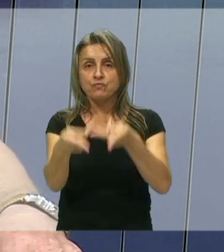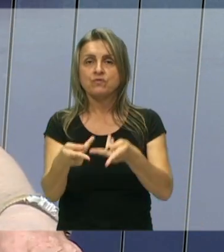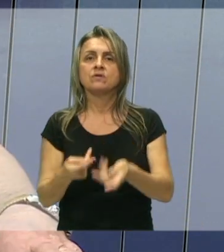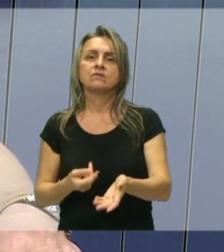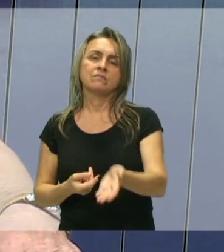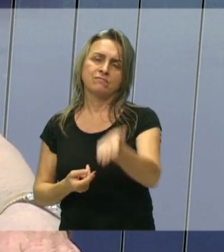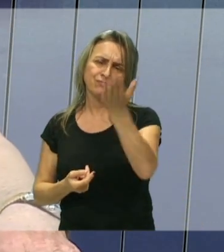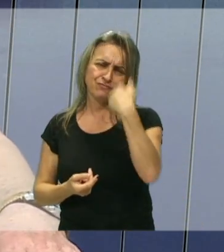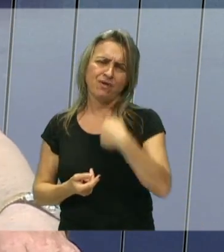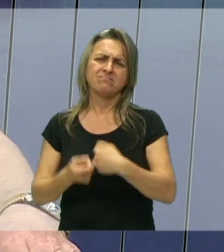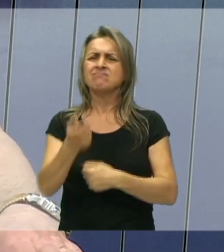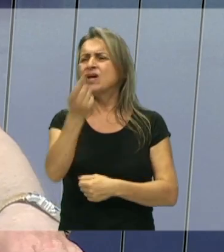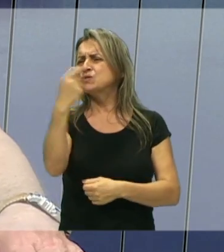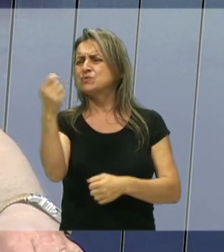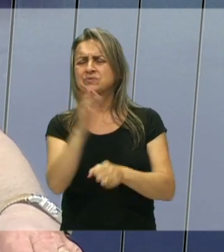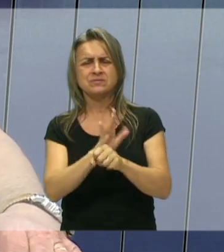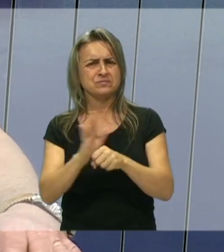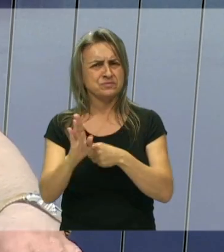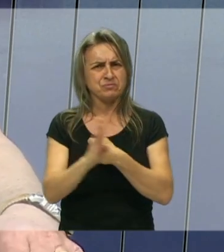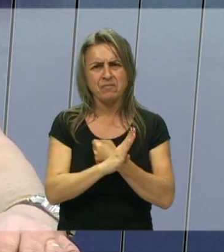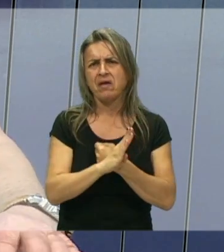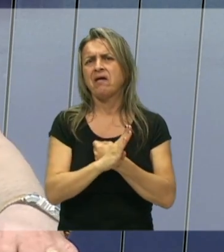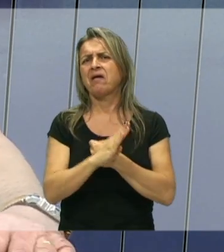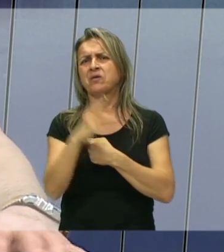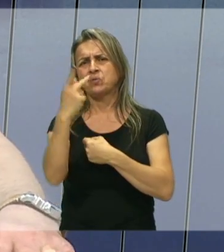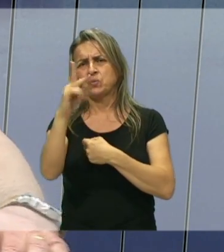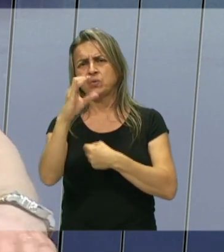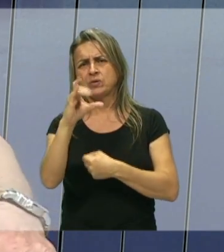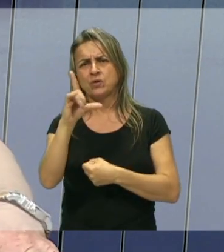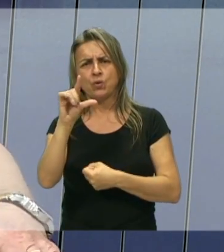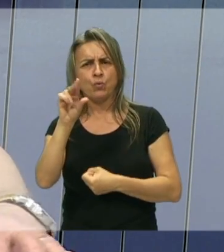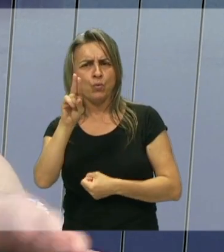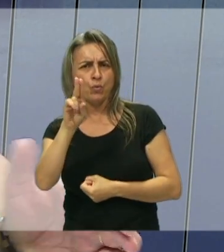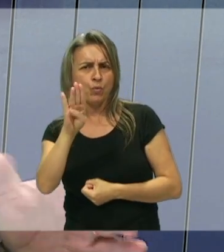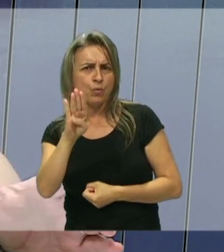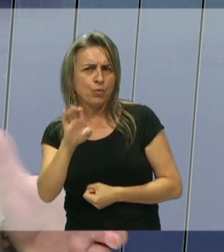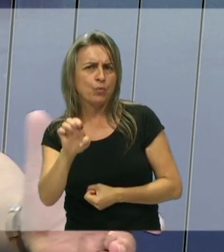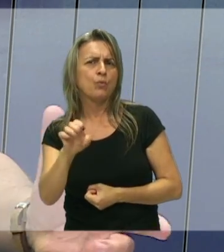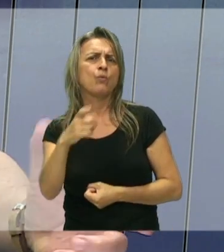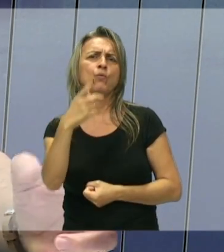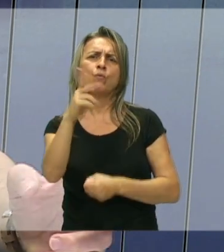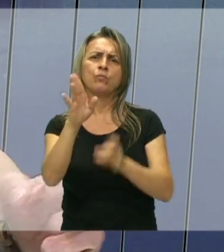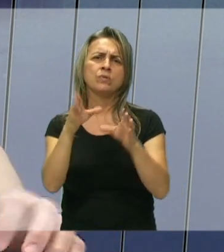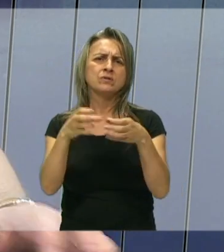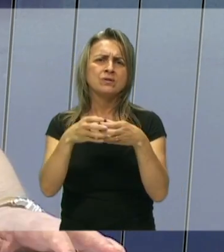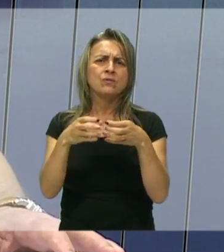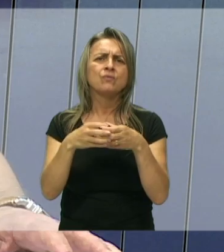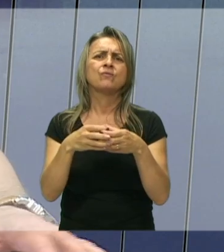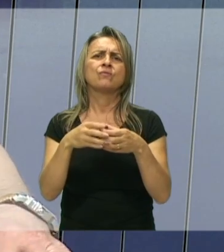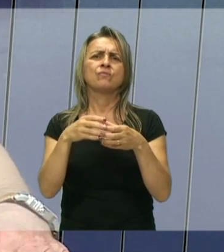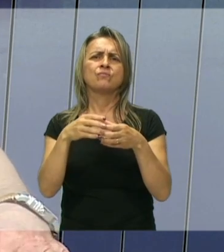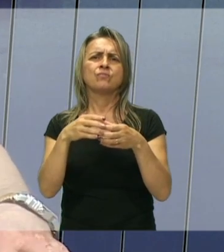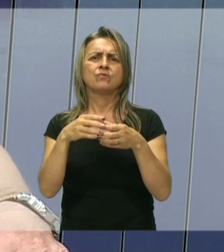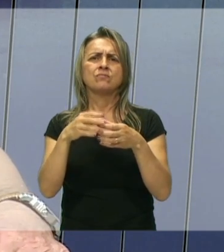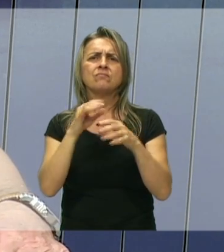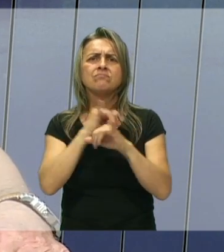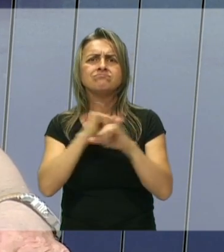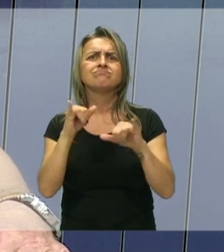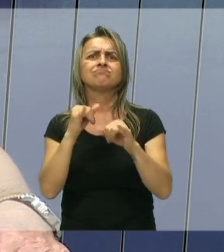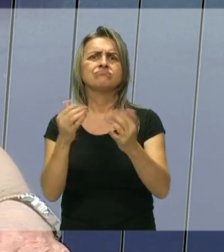a tua associação de bairros, o teu clube, o teu grupo, e fiquem atentos que nós